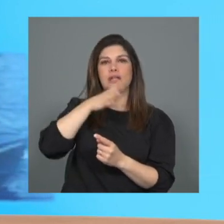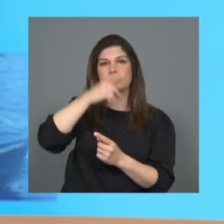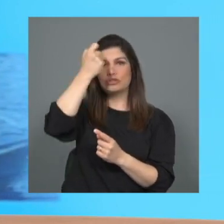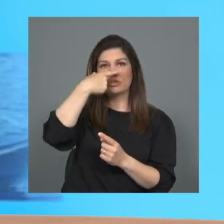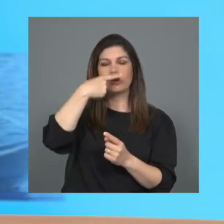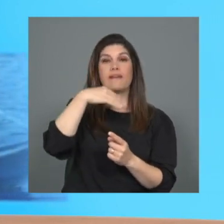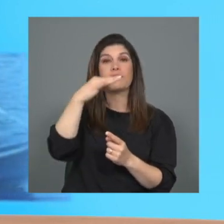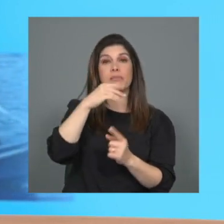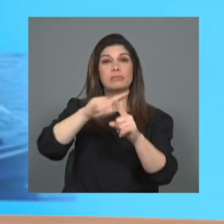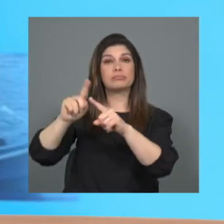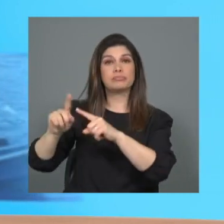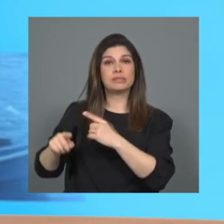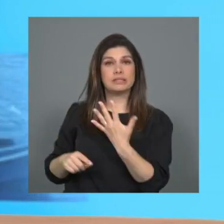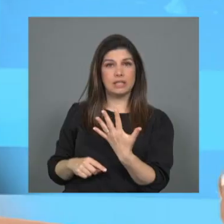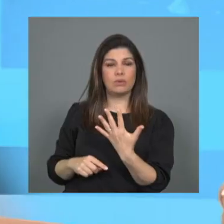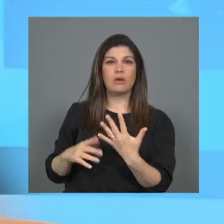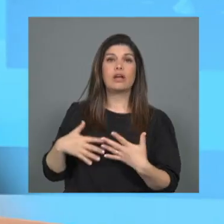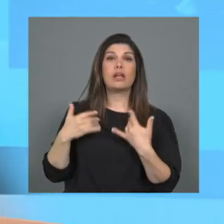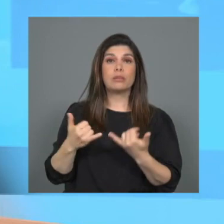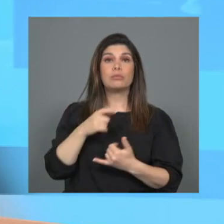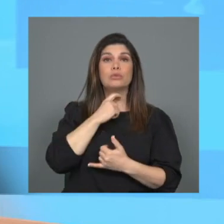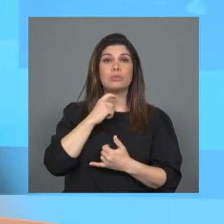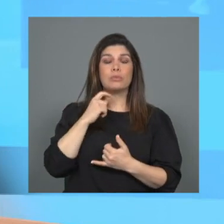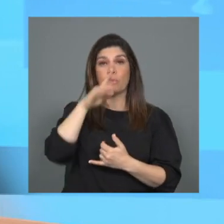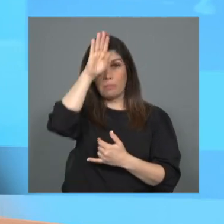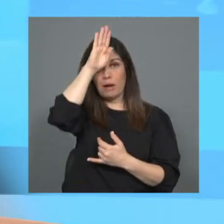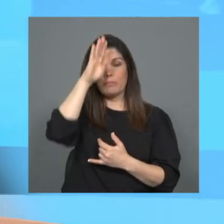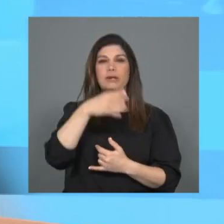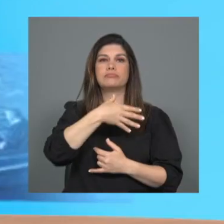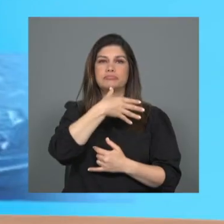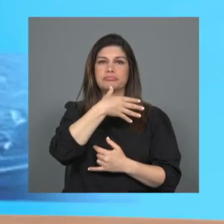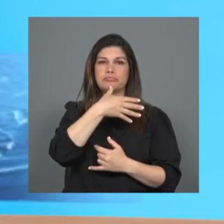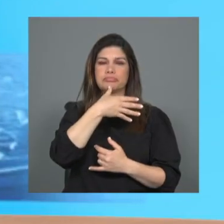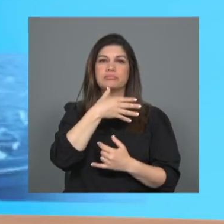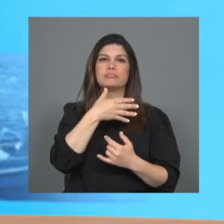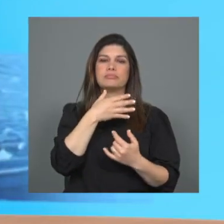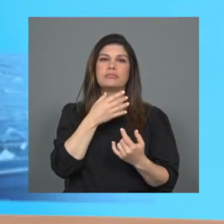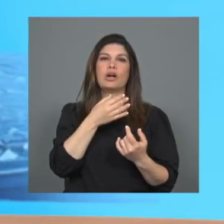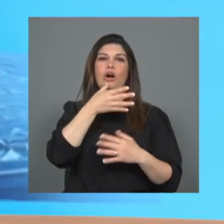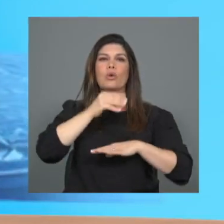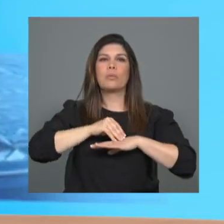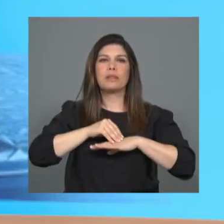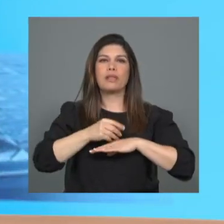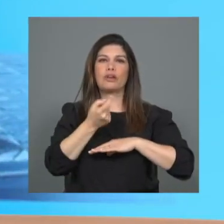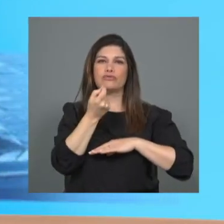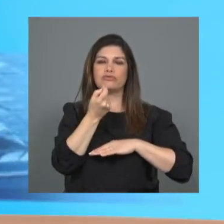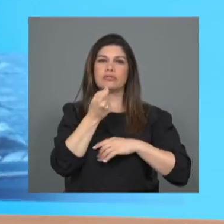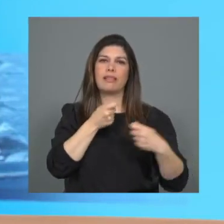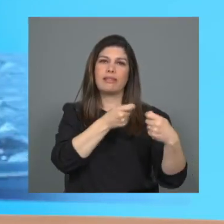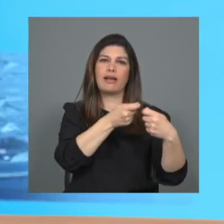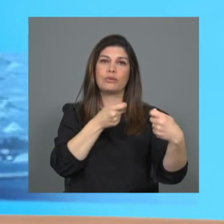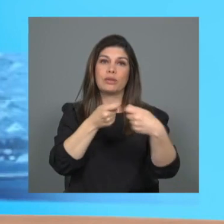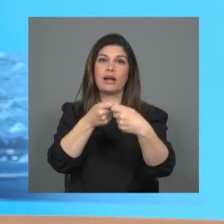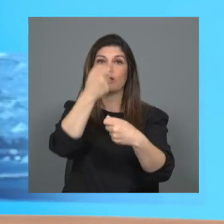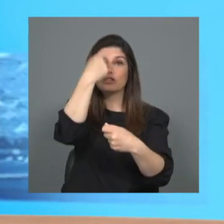discurso foi direcionado, comentou cada um dos testemunhos, portanto, o que trouxe uma especificidade ao discurso muito, muito interessante.